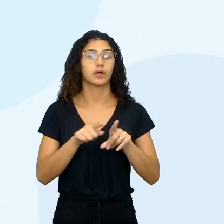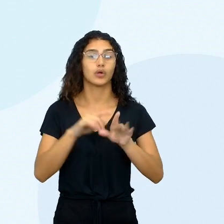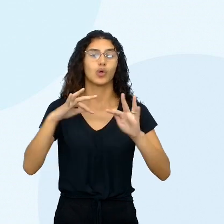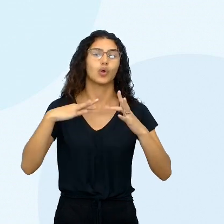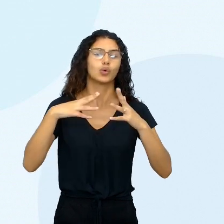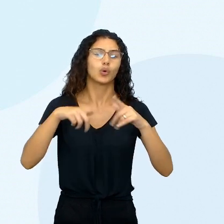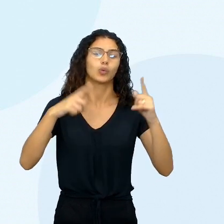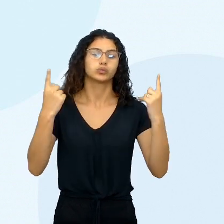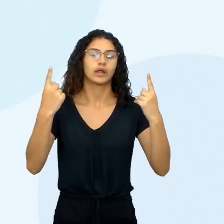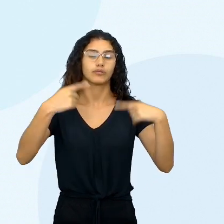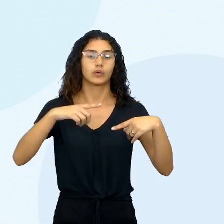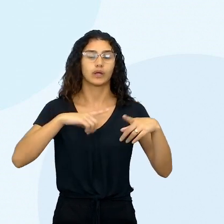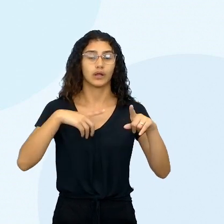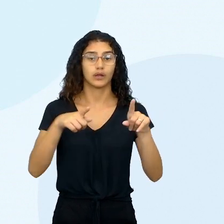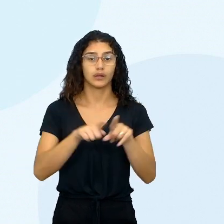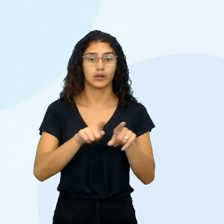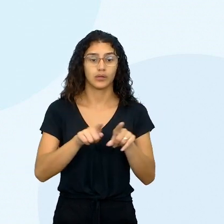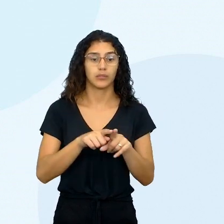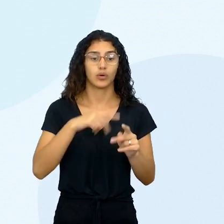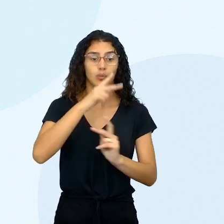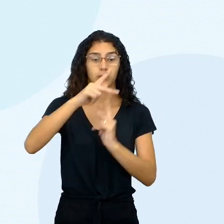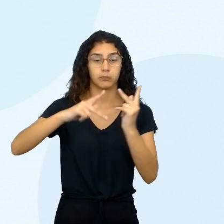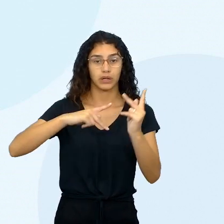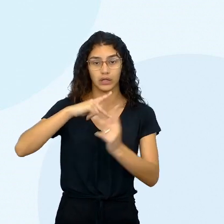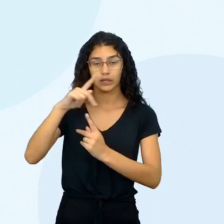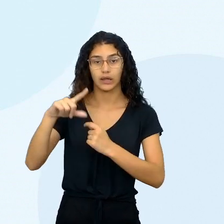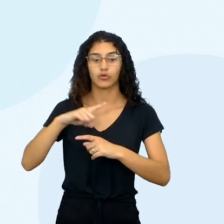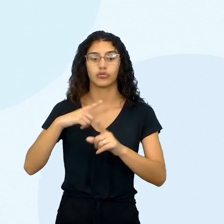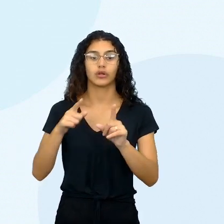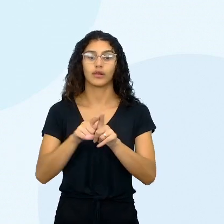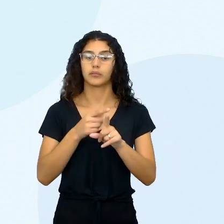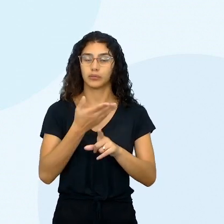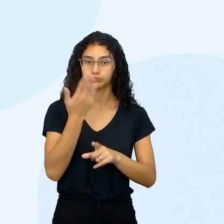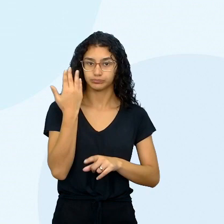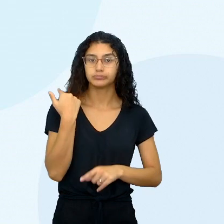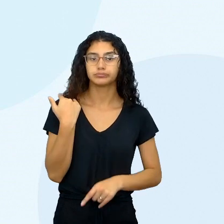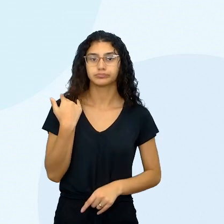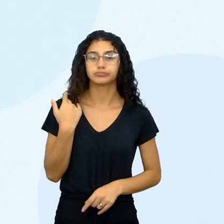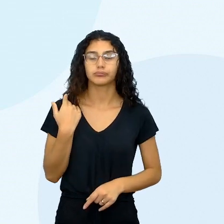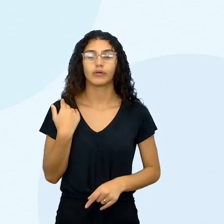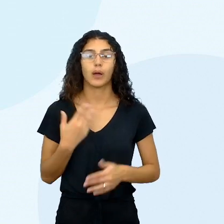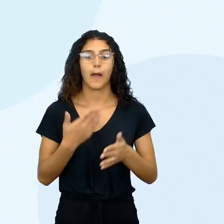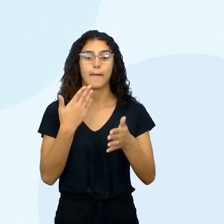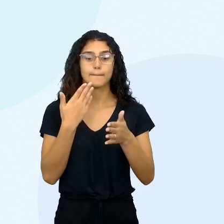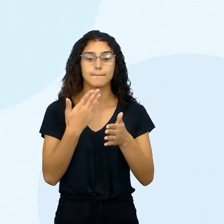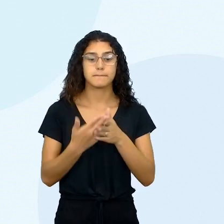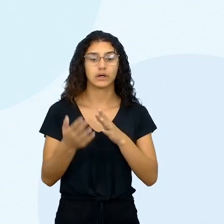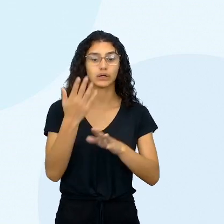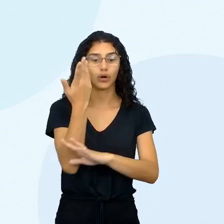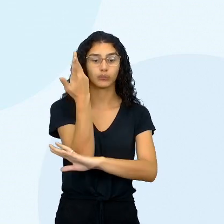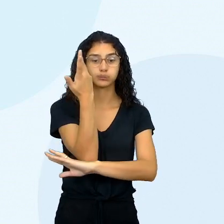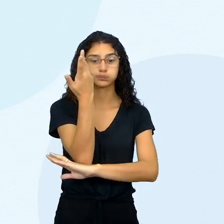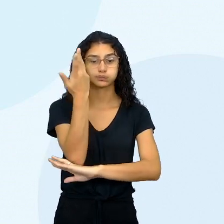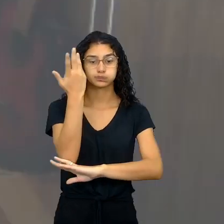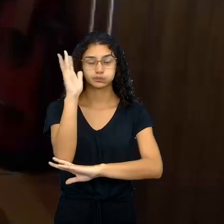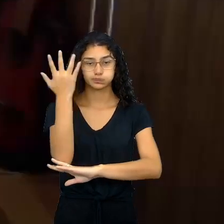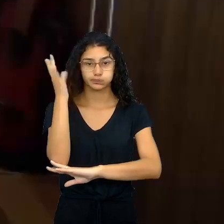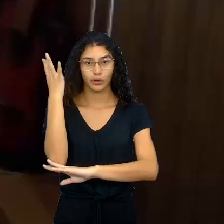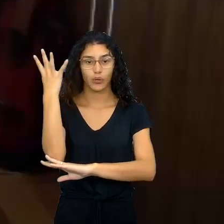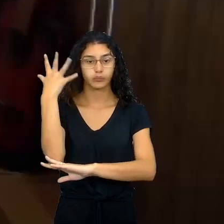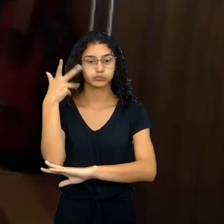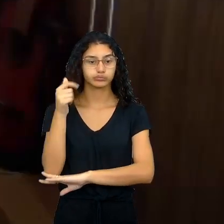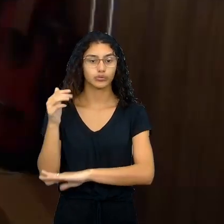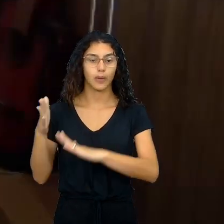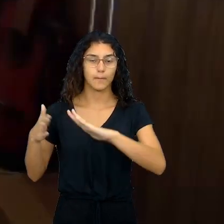todos esses desafios de ordem socioplanetária, eles dialogam intimamente, né. A perda de biodiversidade influencia todas as